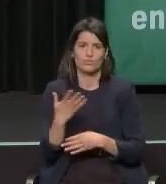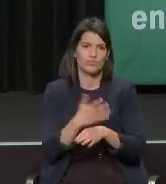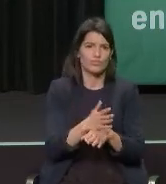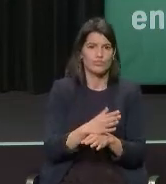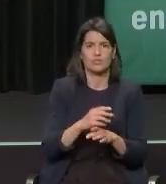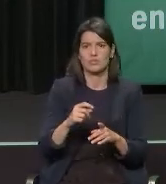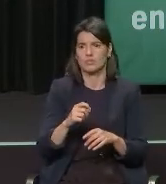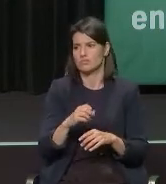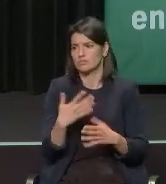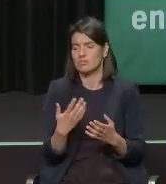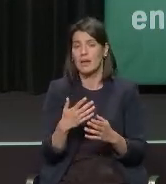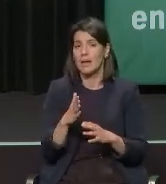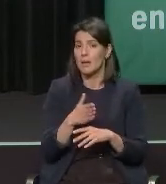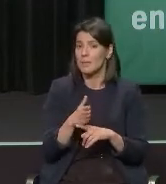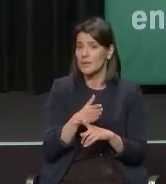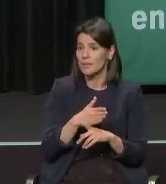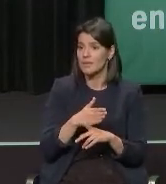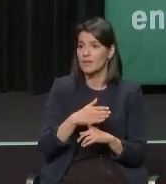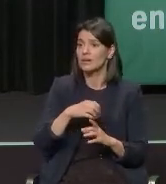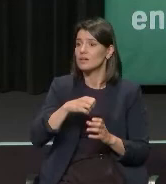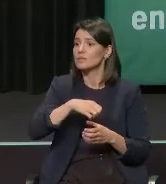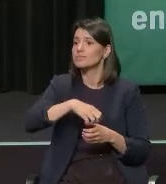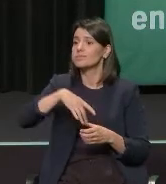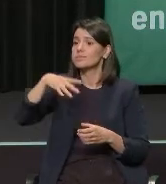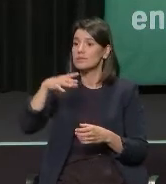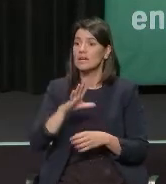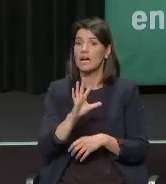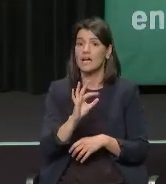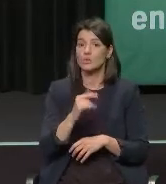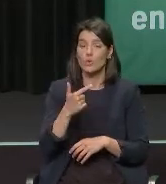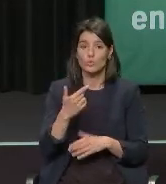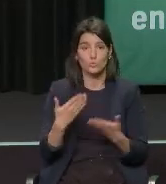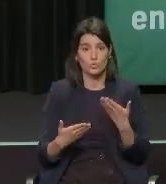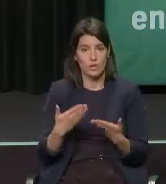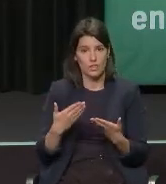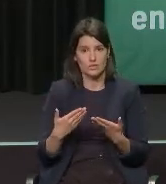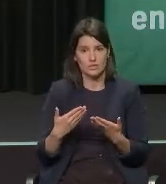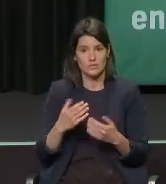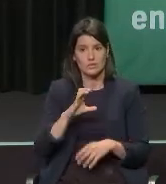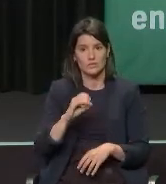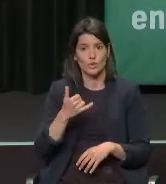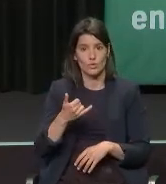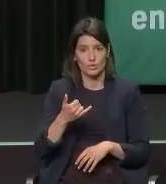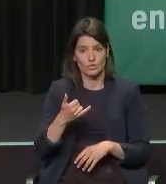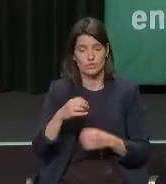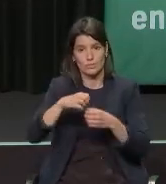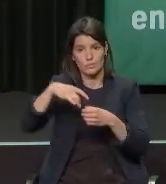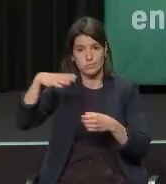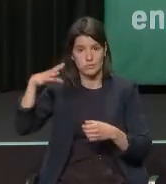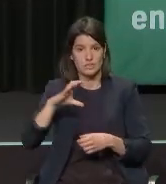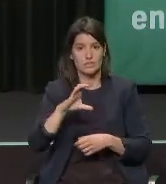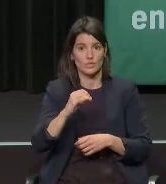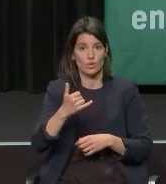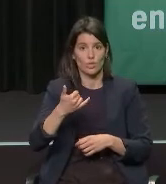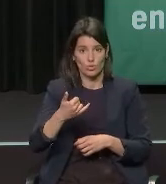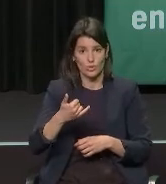o que for, em média são emitidos 14 toneladas de CO2 equivalente. Portanto, CO2 e outros